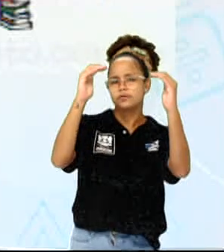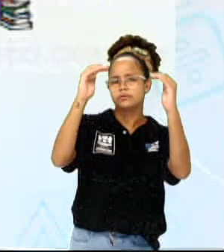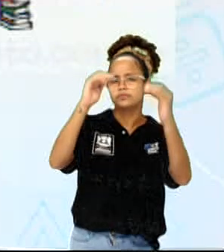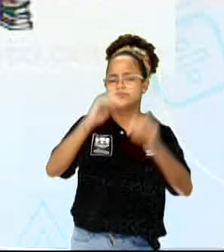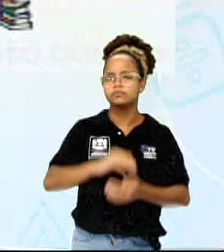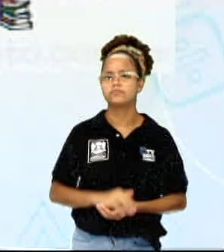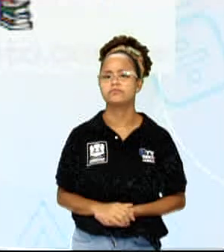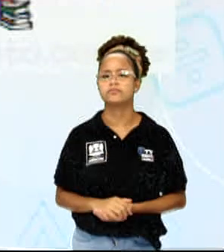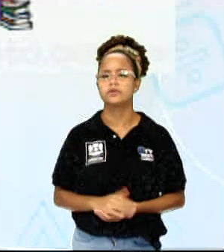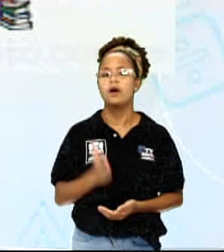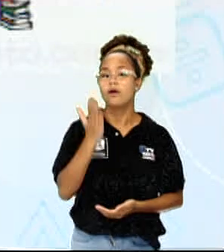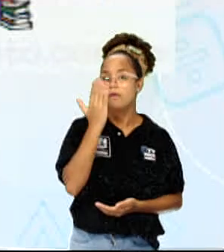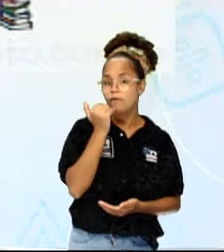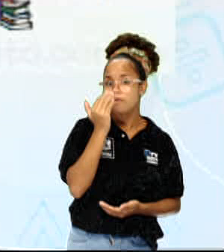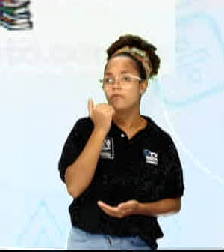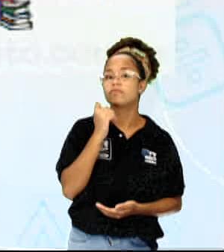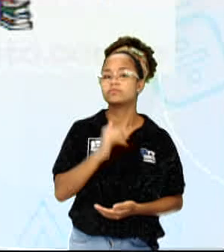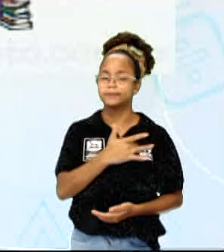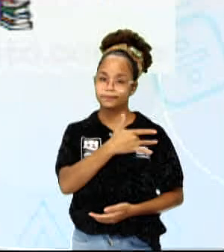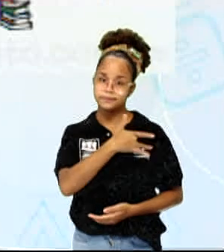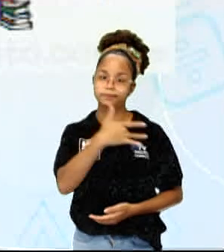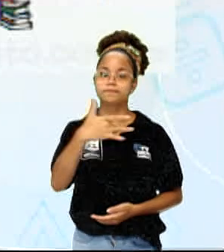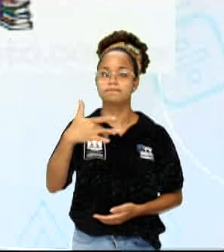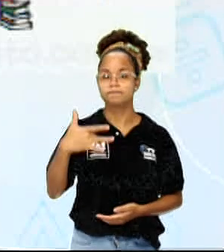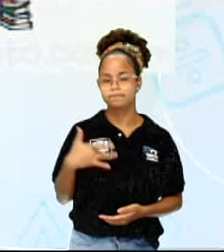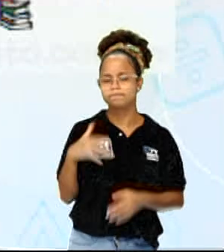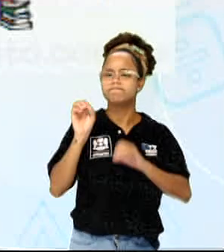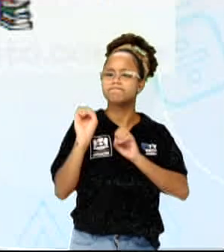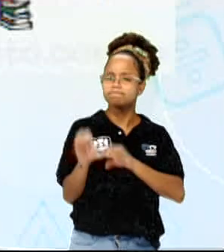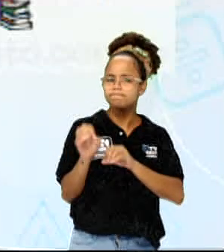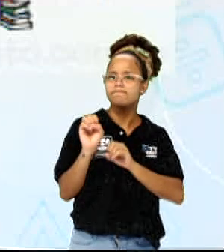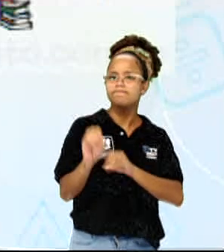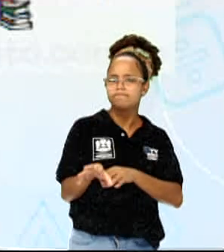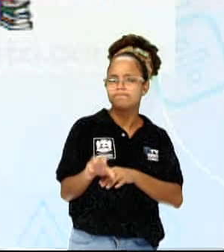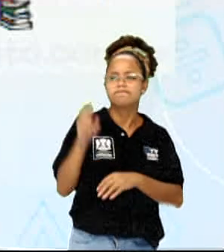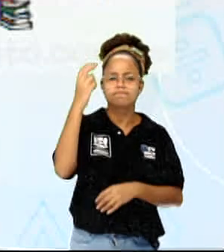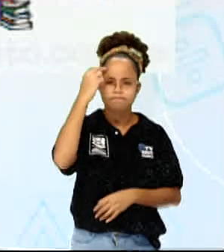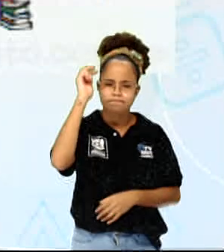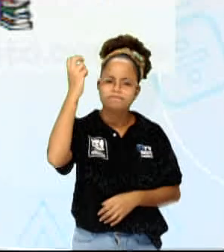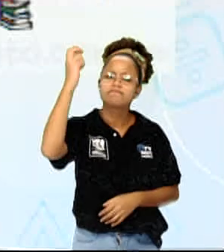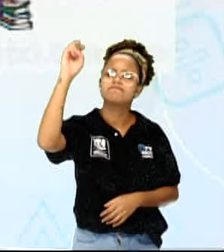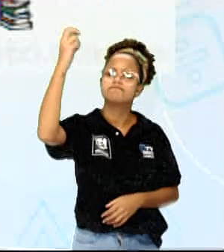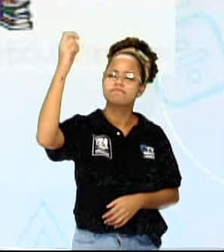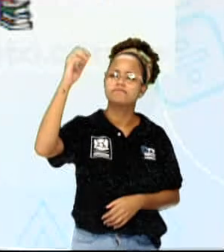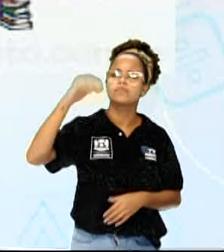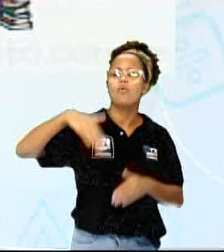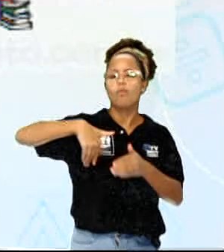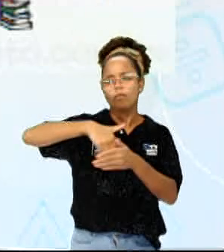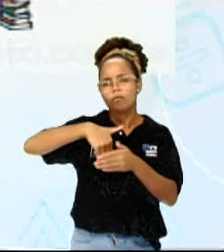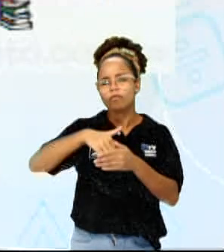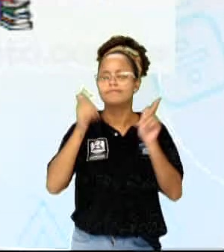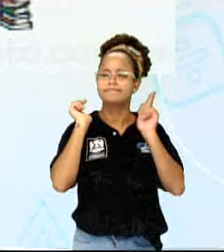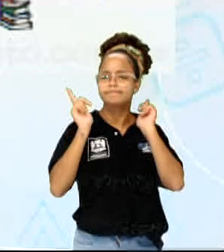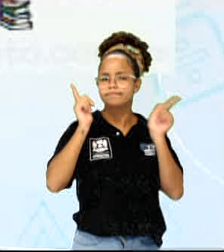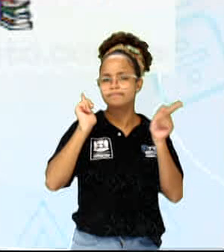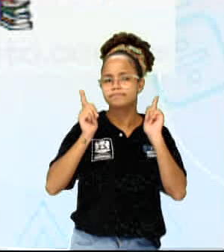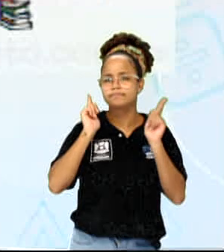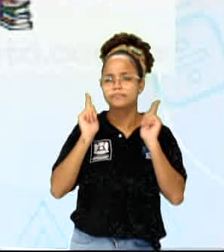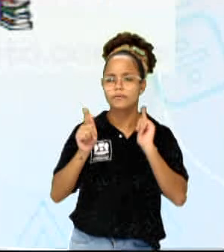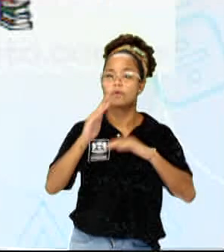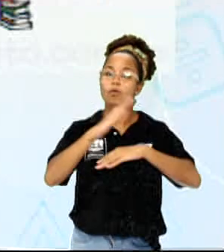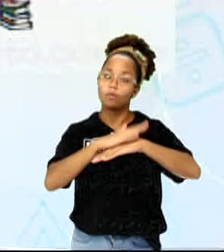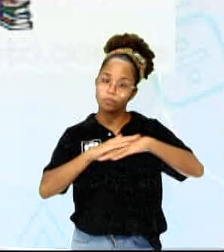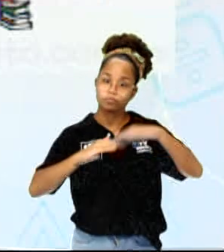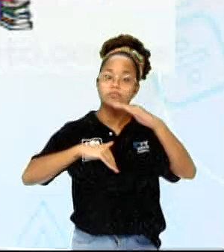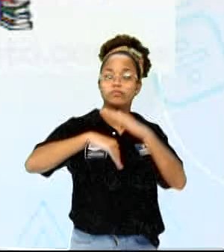dignidade, alimentos, saúde, educação, cultura, esporte, lazer,